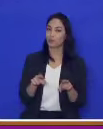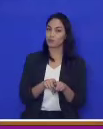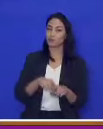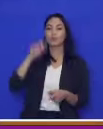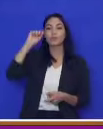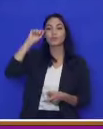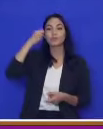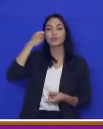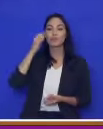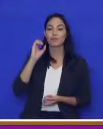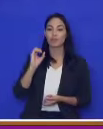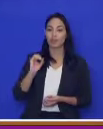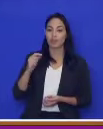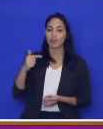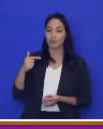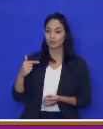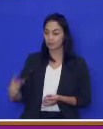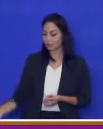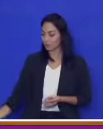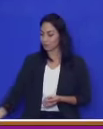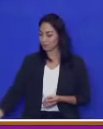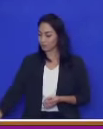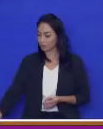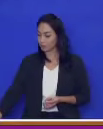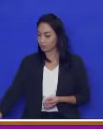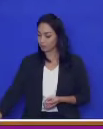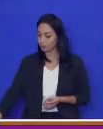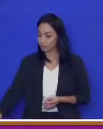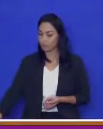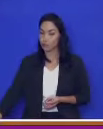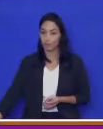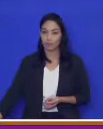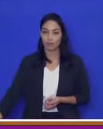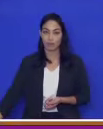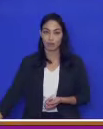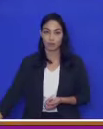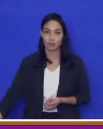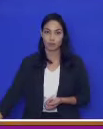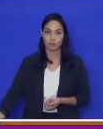preta 07. Preta 07.